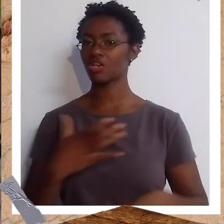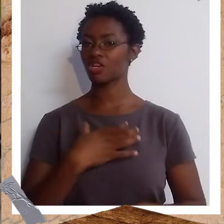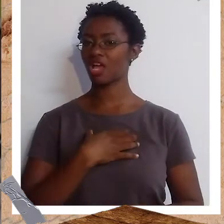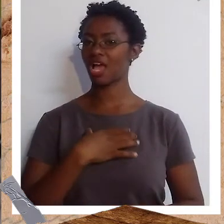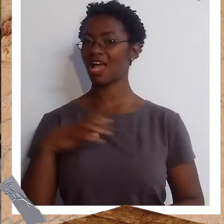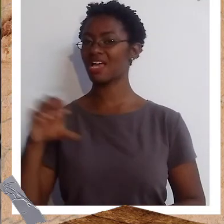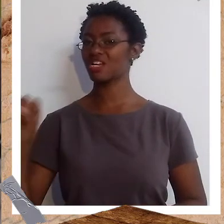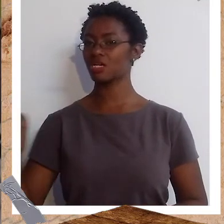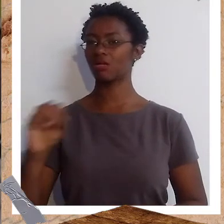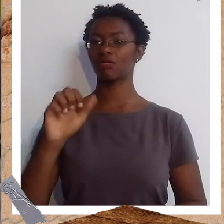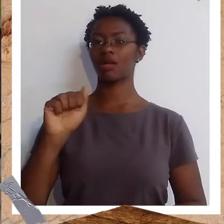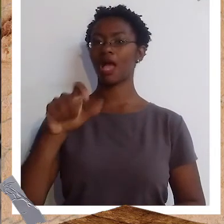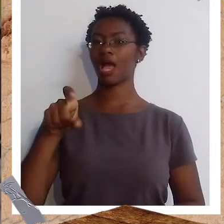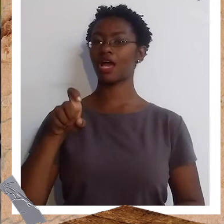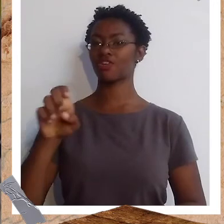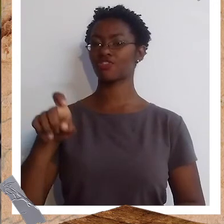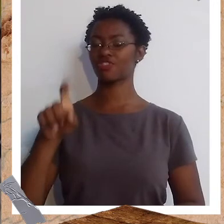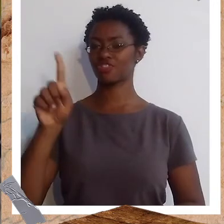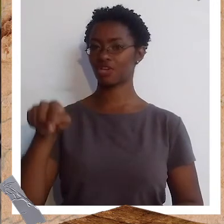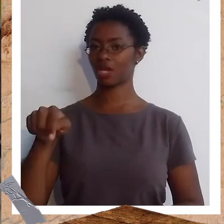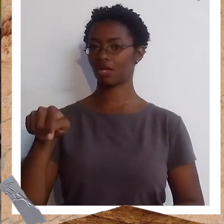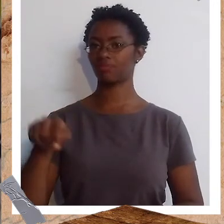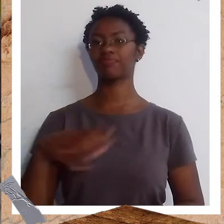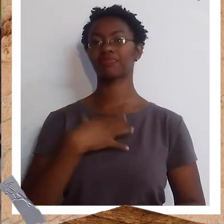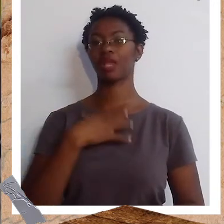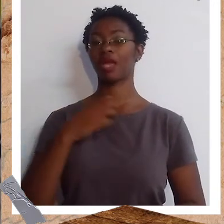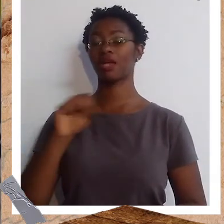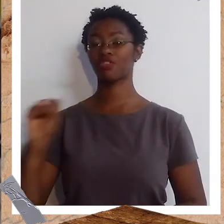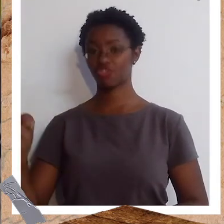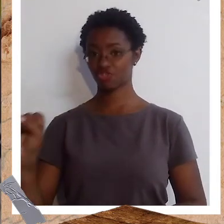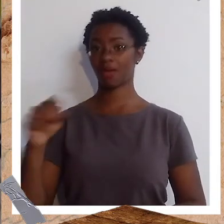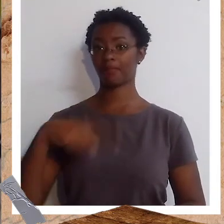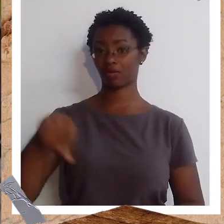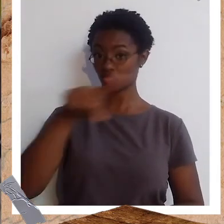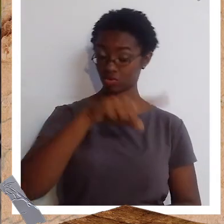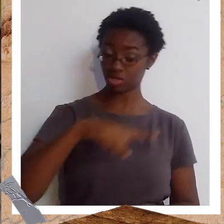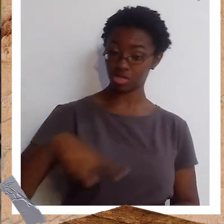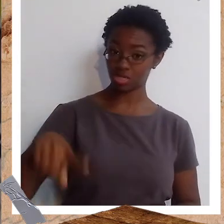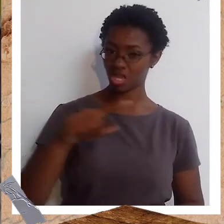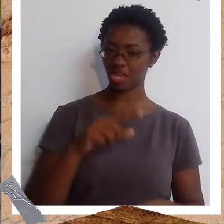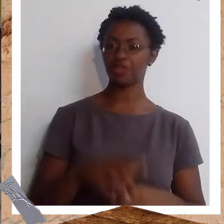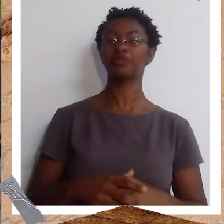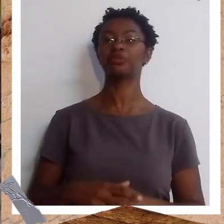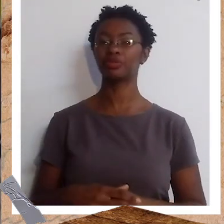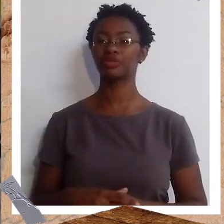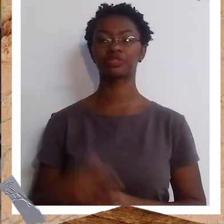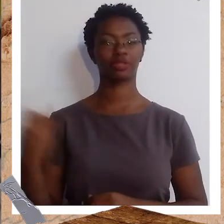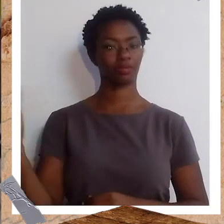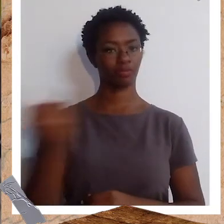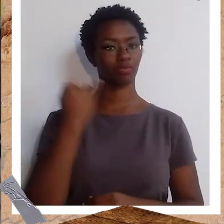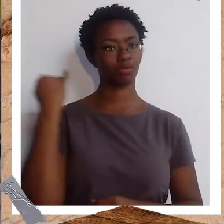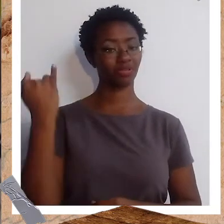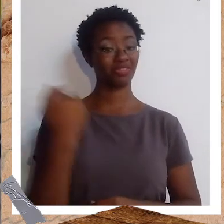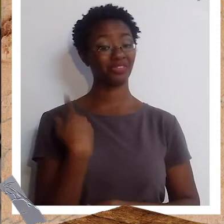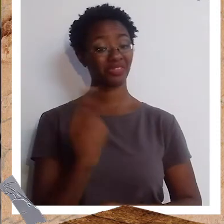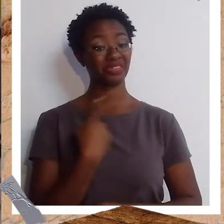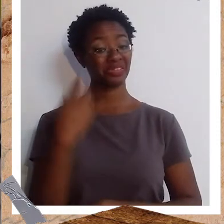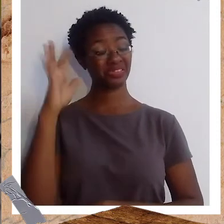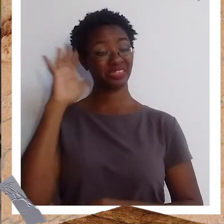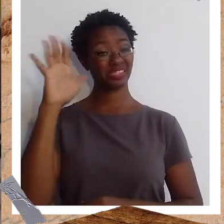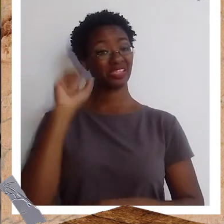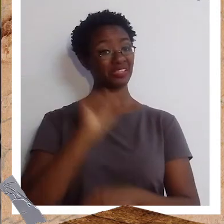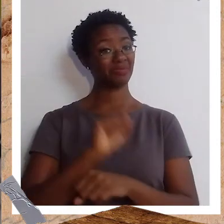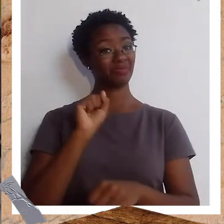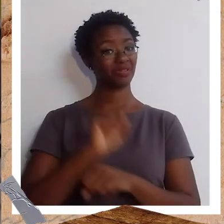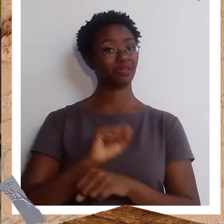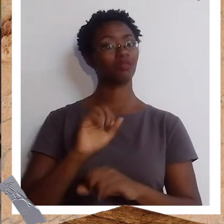Hélio e Raquel nessa pesquisa. Obrigada. Mais do que fundamental, né? A gente já está aqui na expectativa,